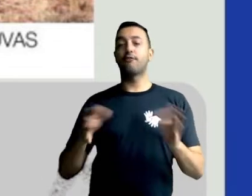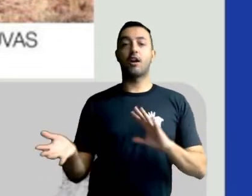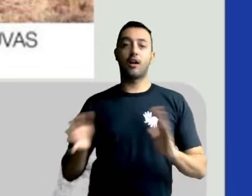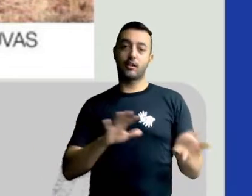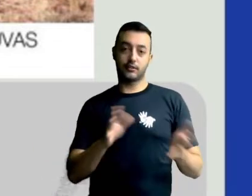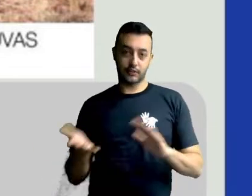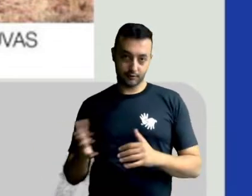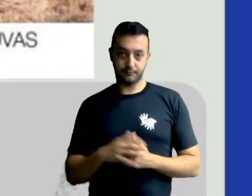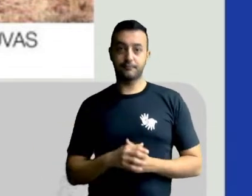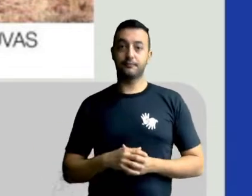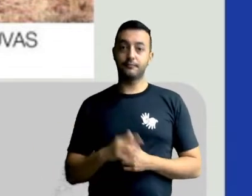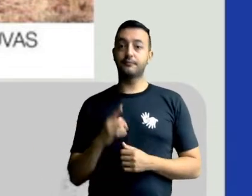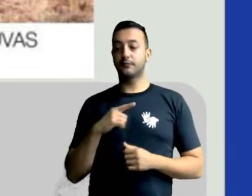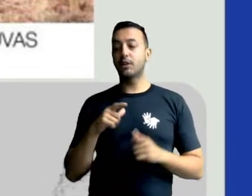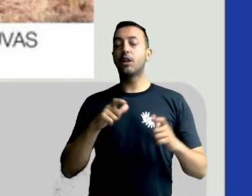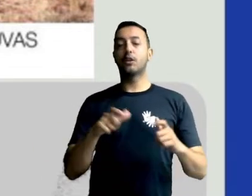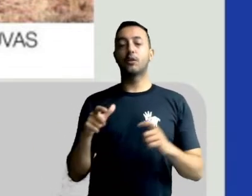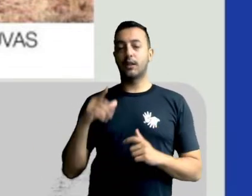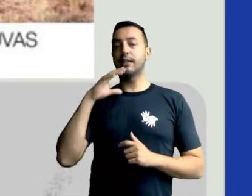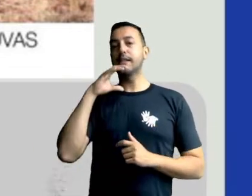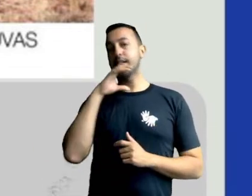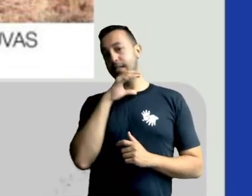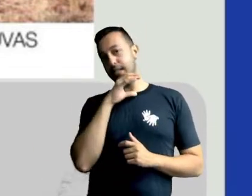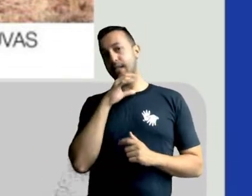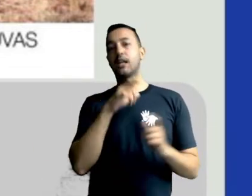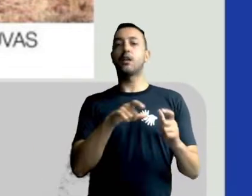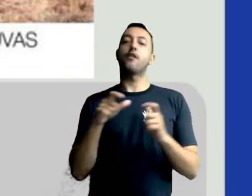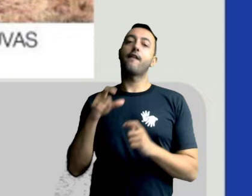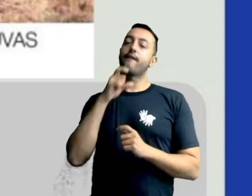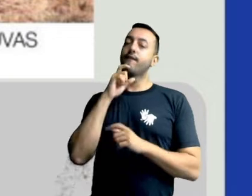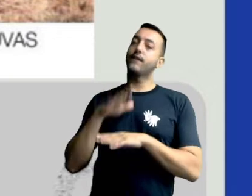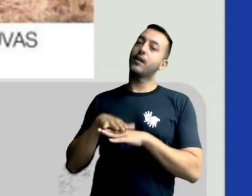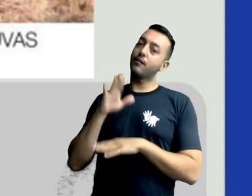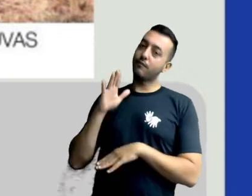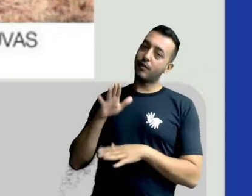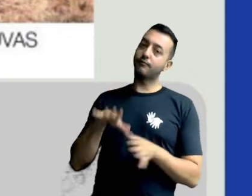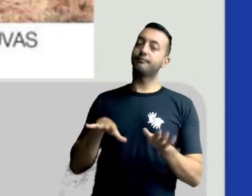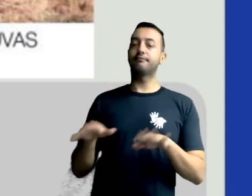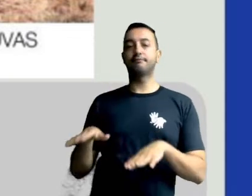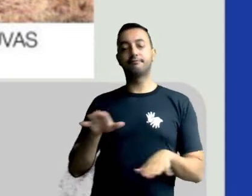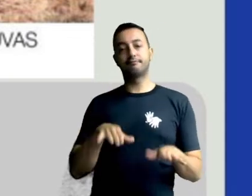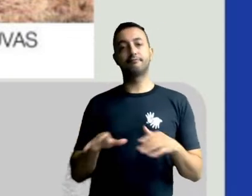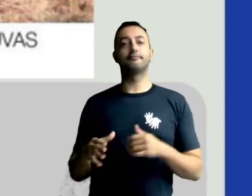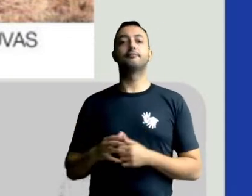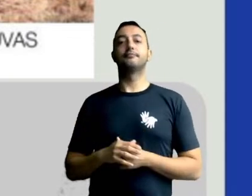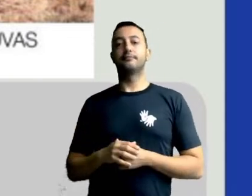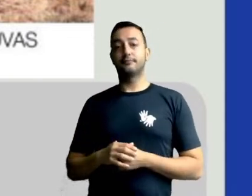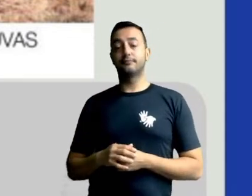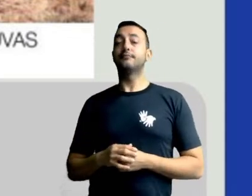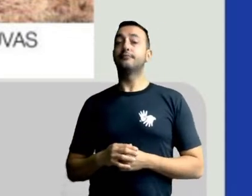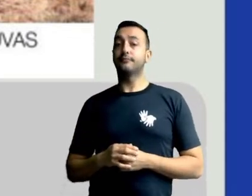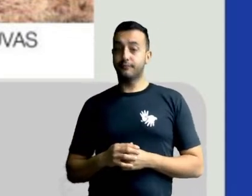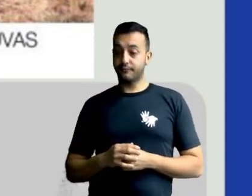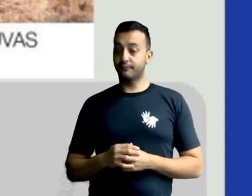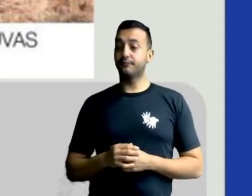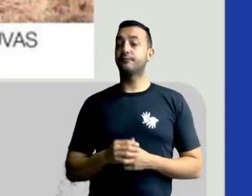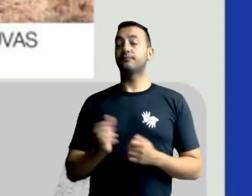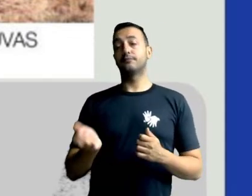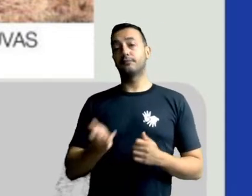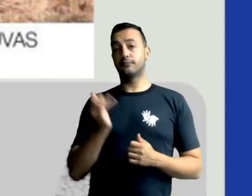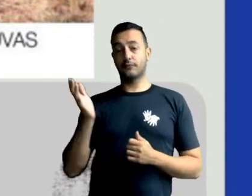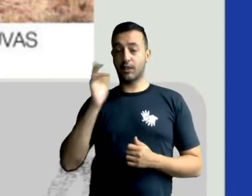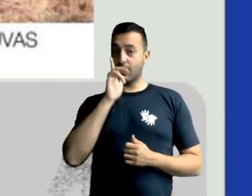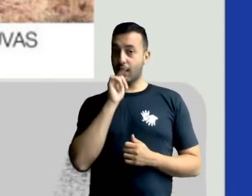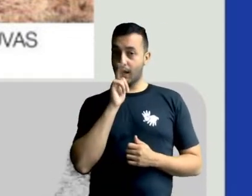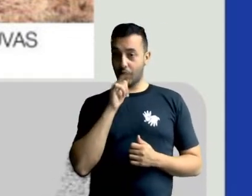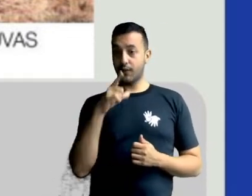vai variar. Existem lugares que são mais quentes, lugares que são mais frios, e assim sucessivamente. A quantidade de